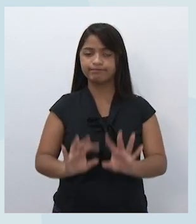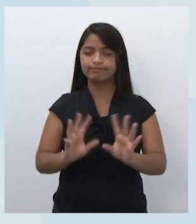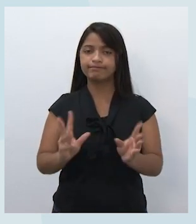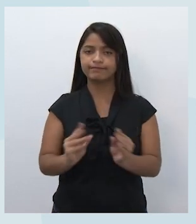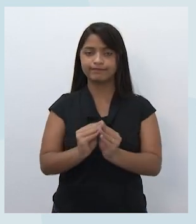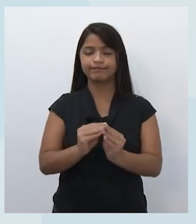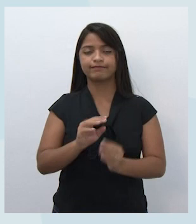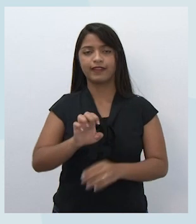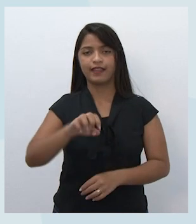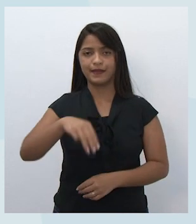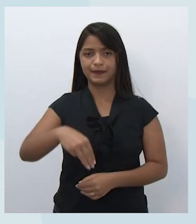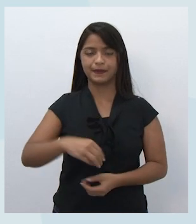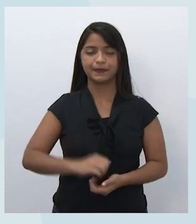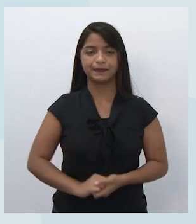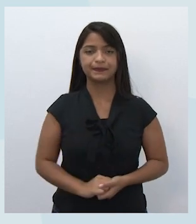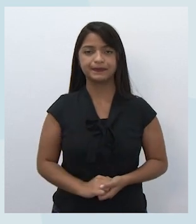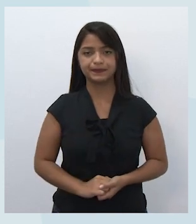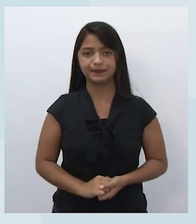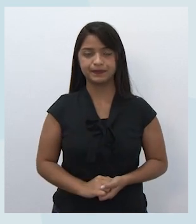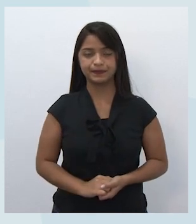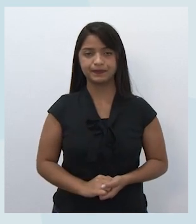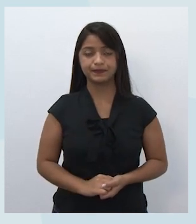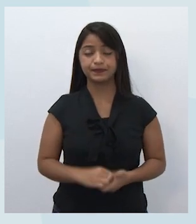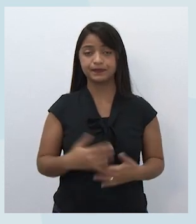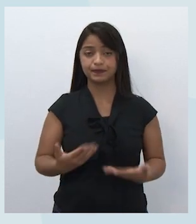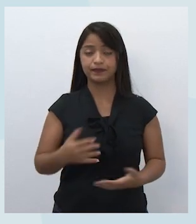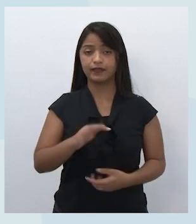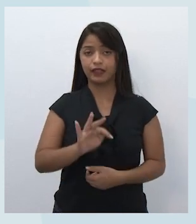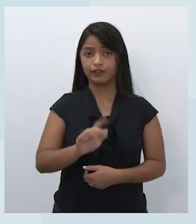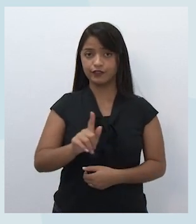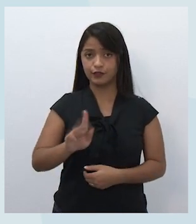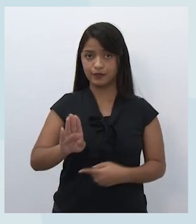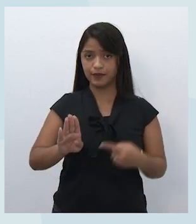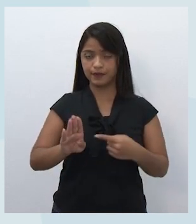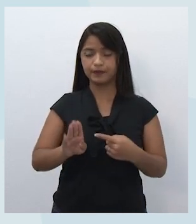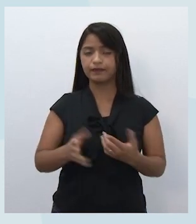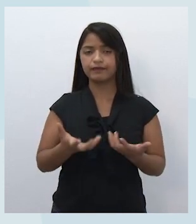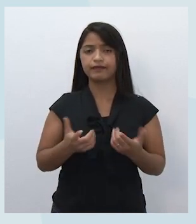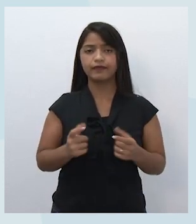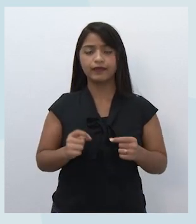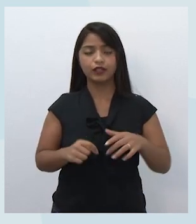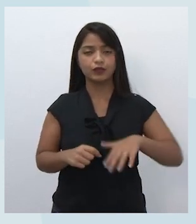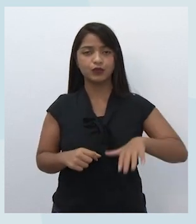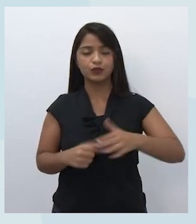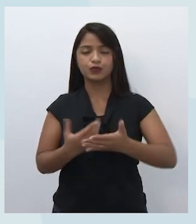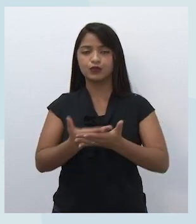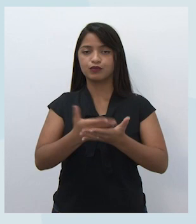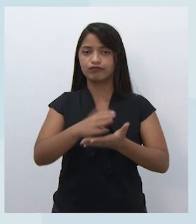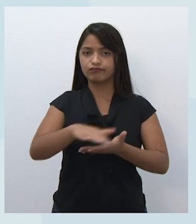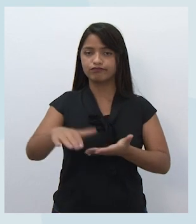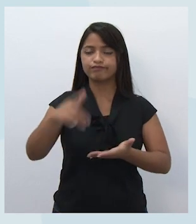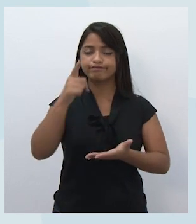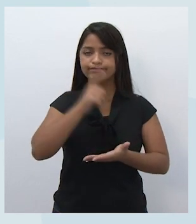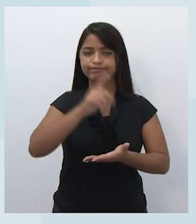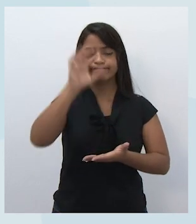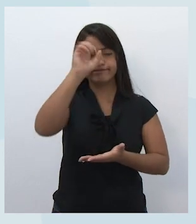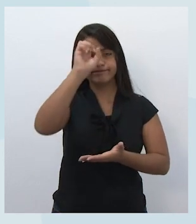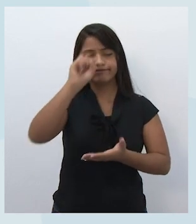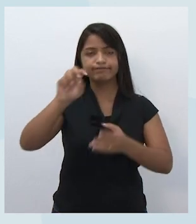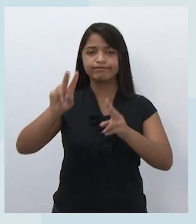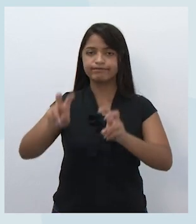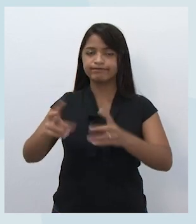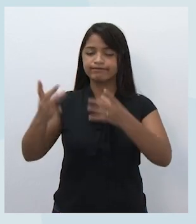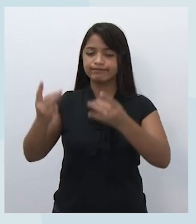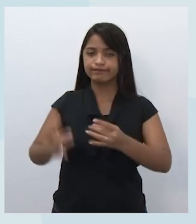juntas. Formação geral básica pretende garantir a todos os estudantes aprendizagens essenciais definidas